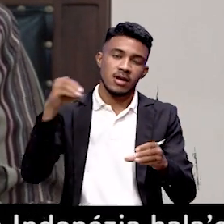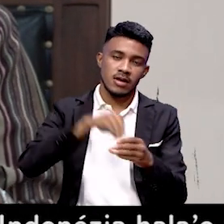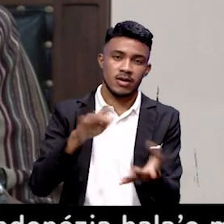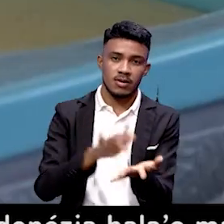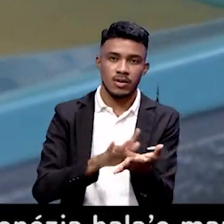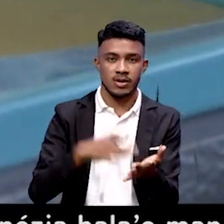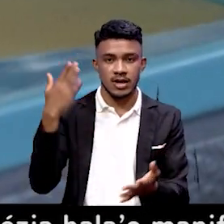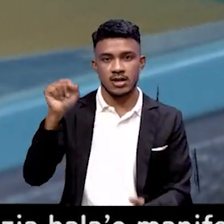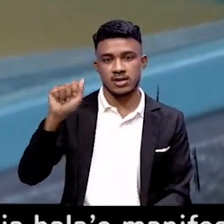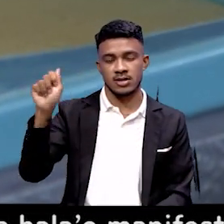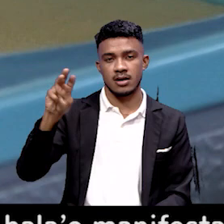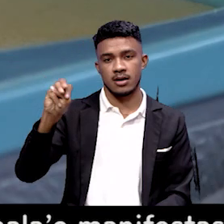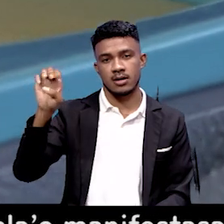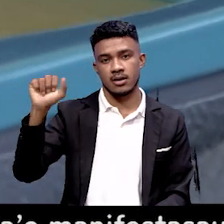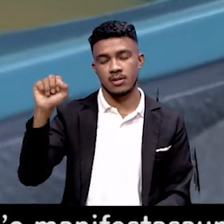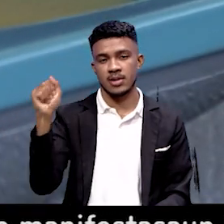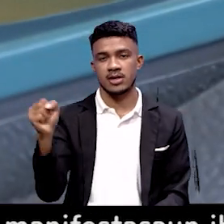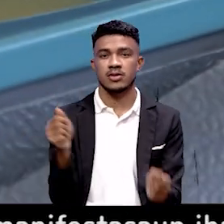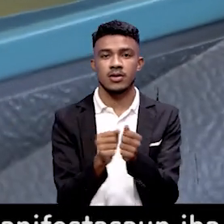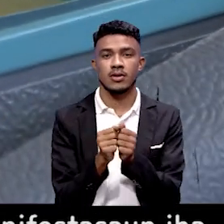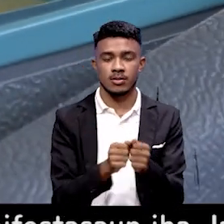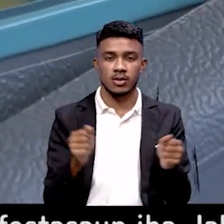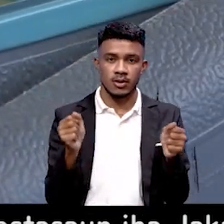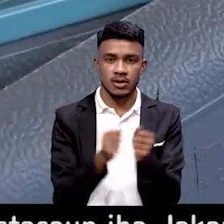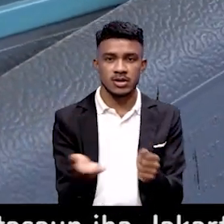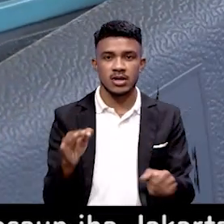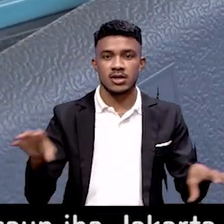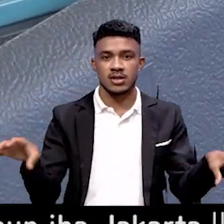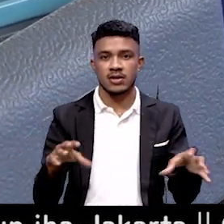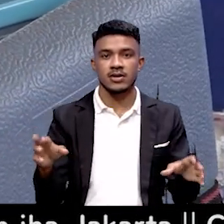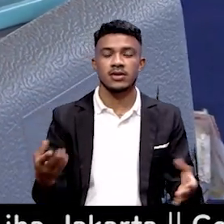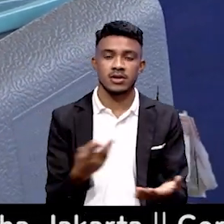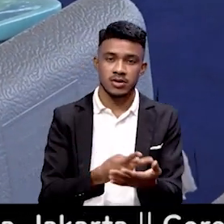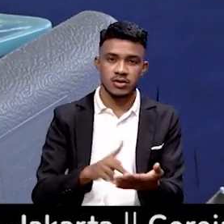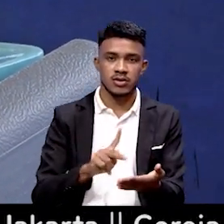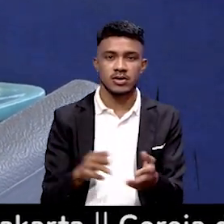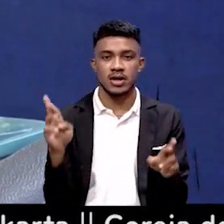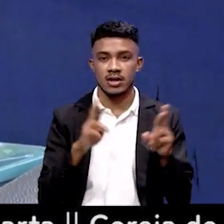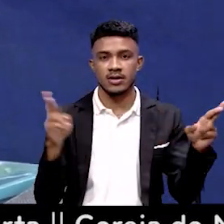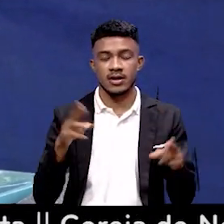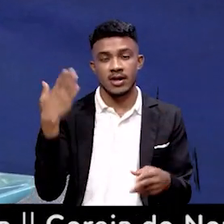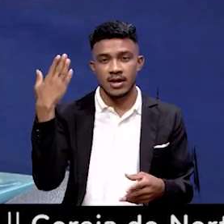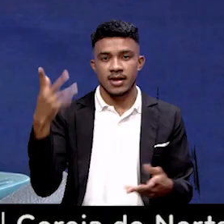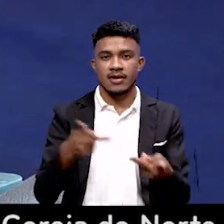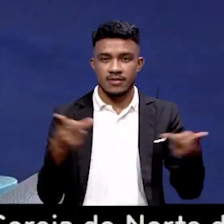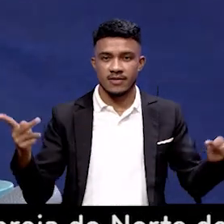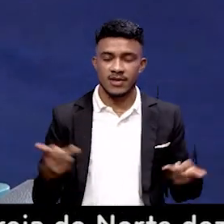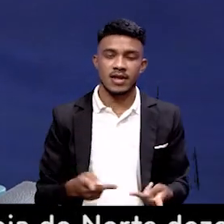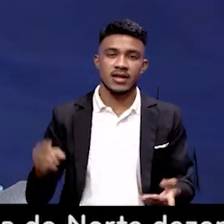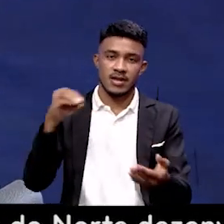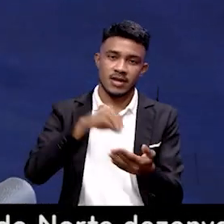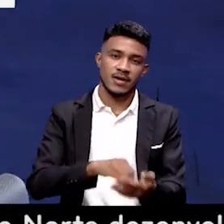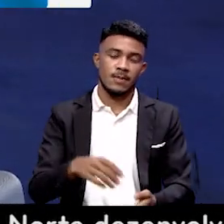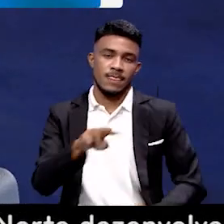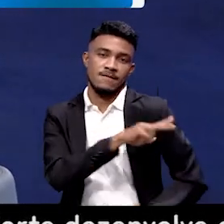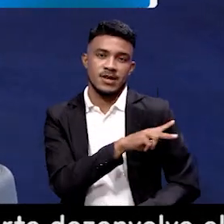e assames. No UNICEF, não se suporta o Ministério de Saúde a to soça zeleira barmazén, sira e a regional, tam a vacina precisa de